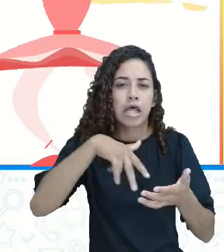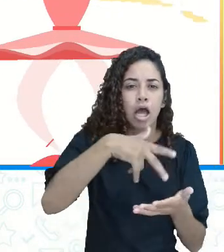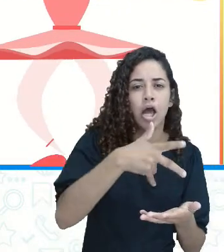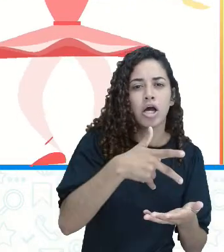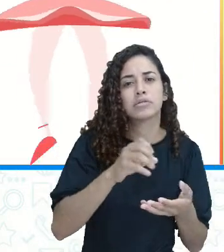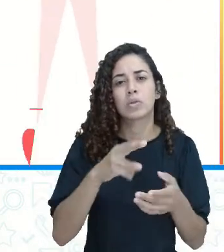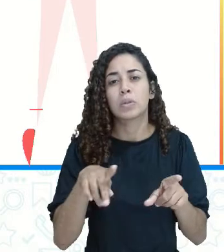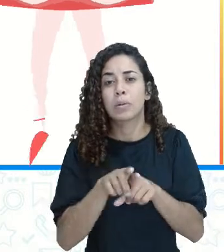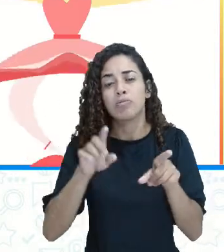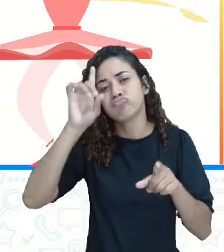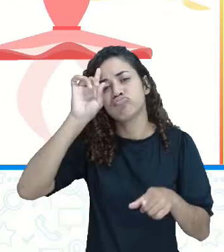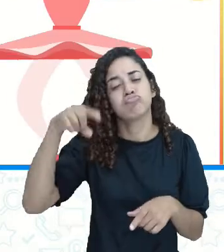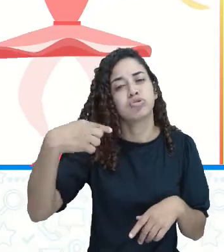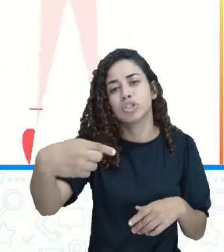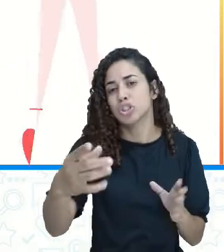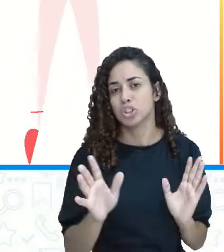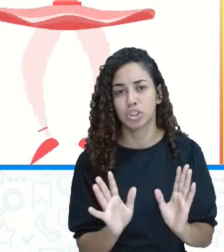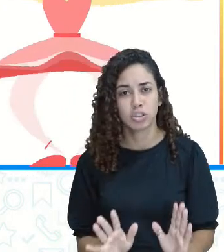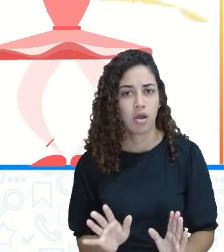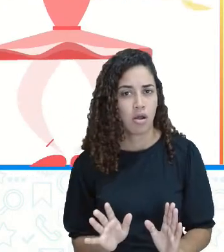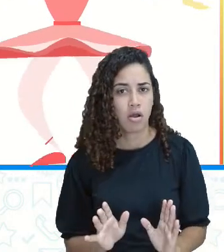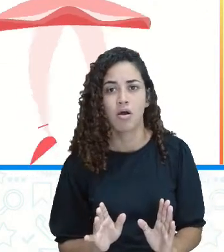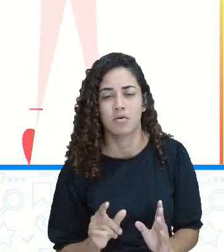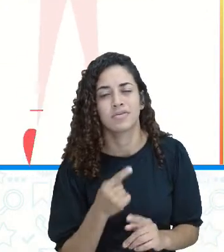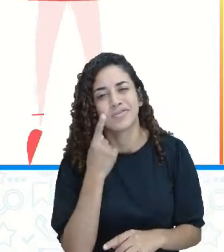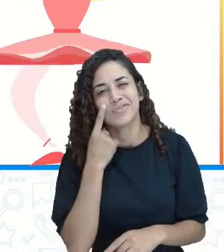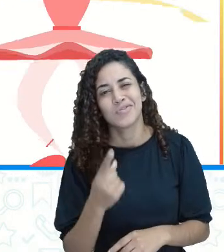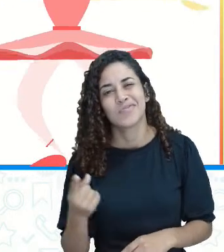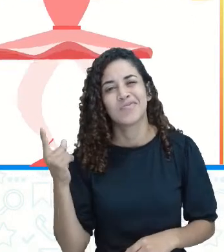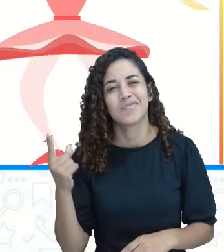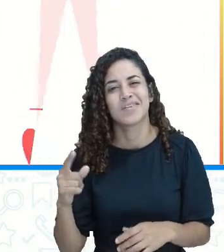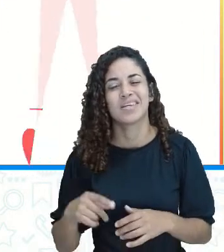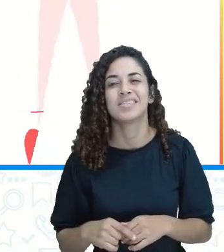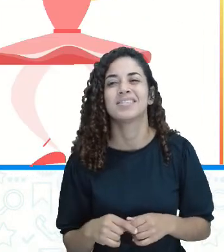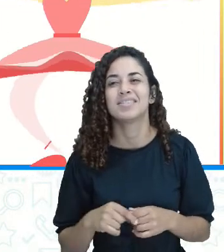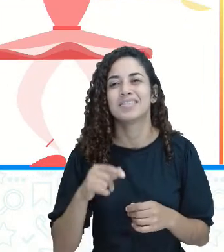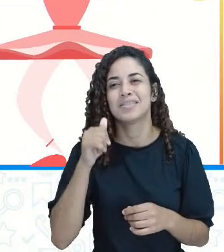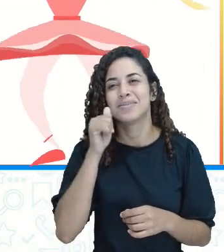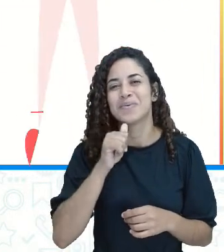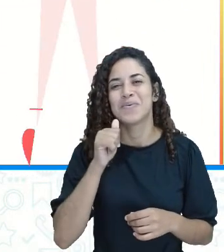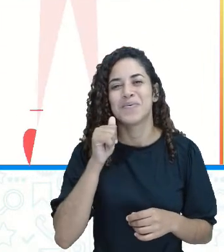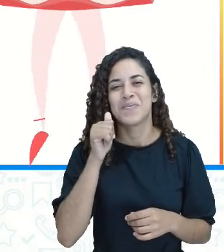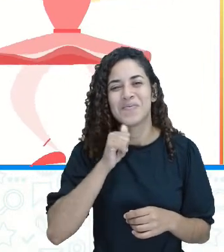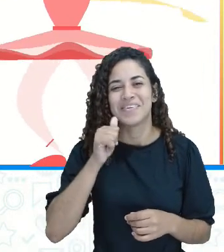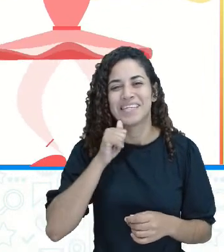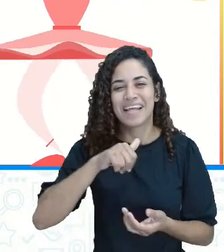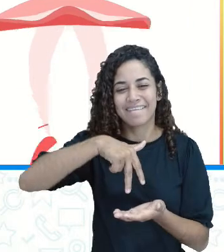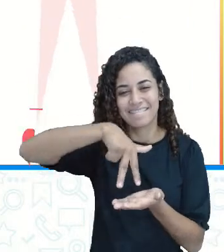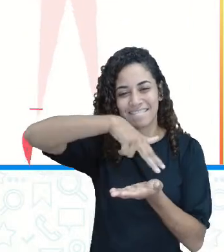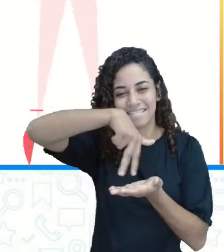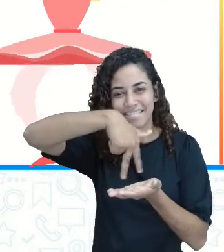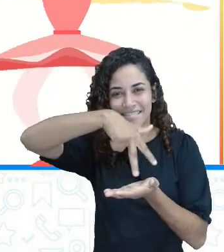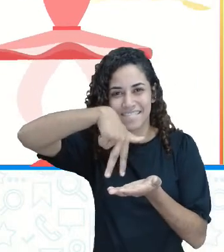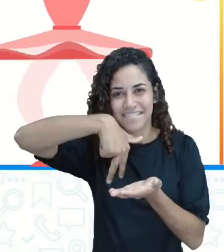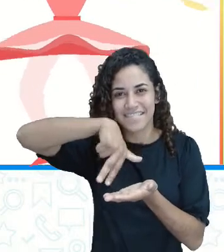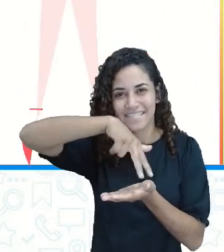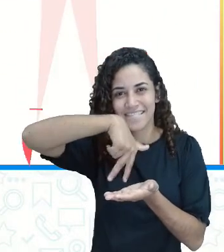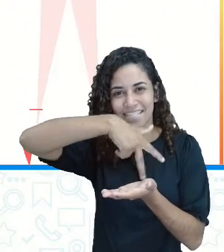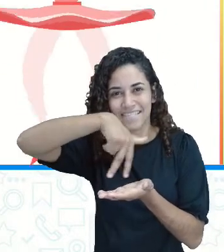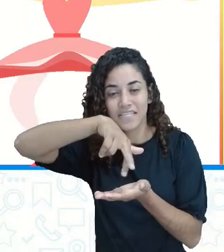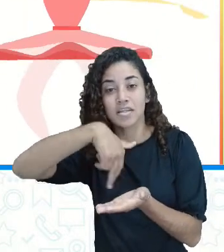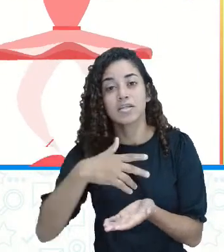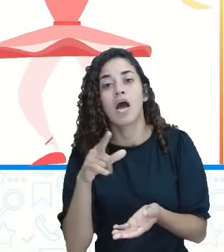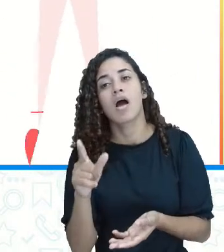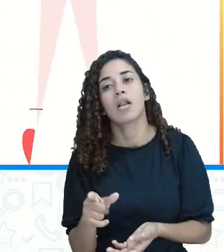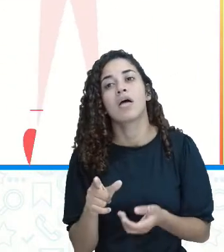cotidiano. No dia a dia. Vocês estão vendo aí a nossa bailarina na tela, né? Dançando. E aí ela está